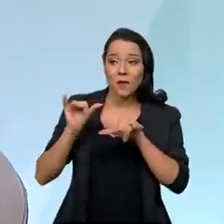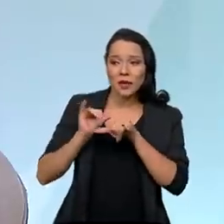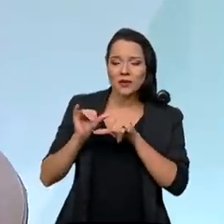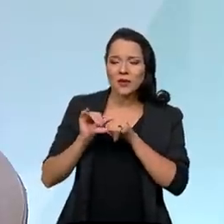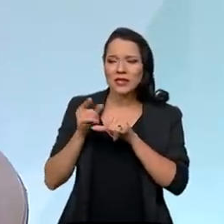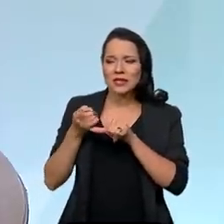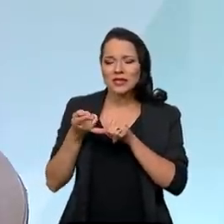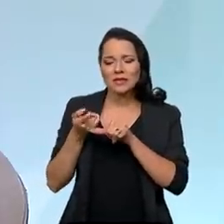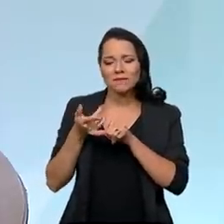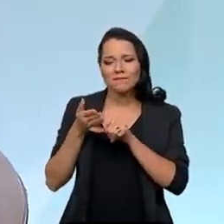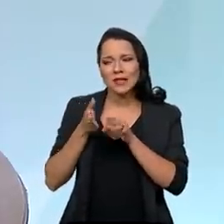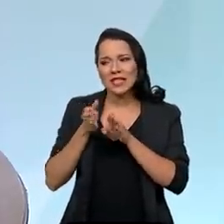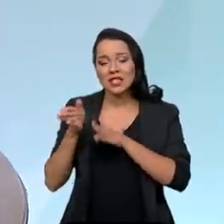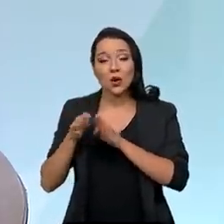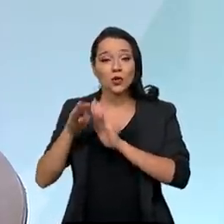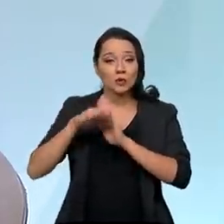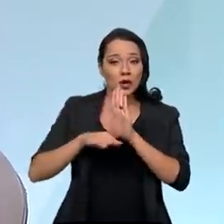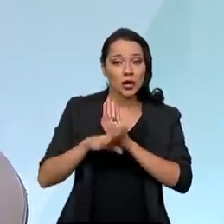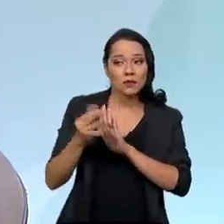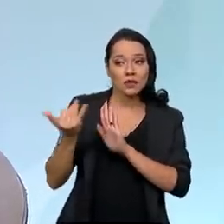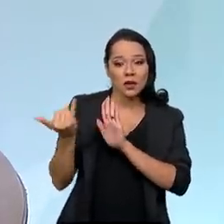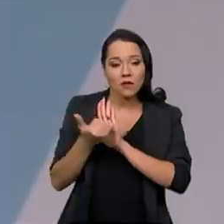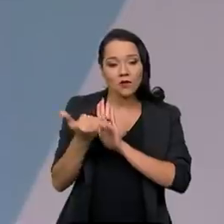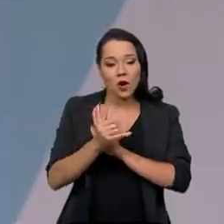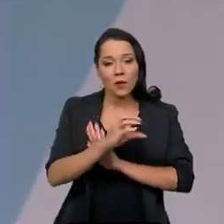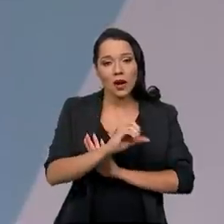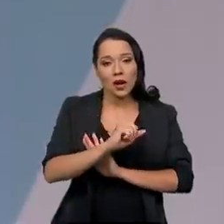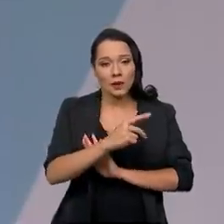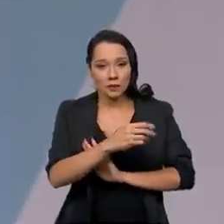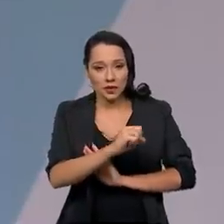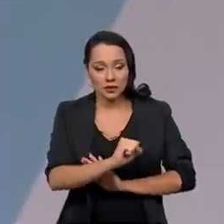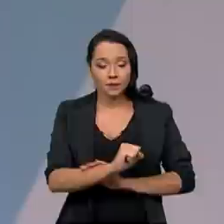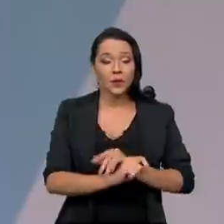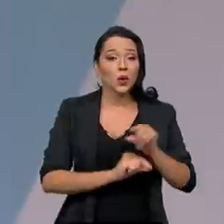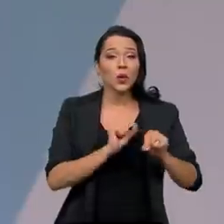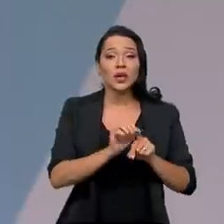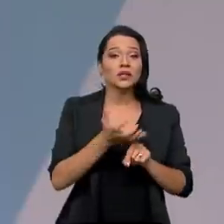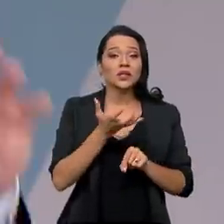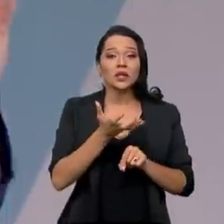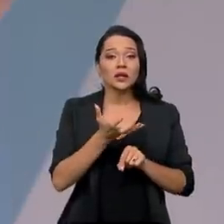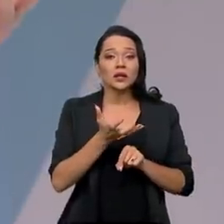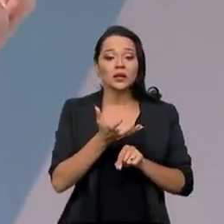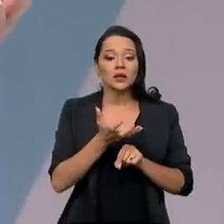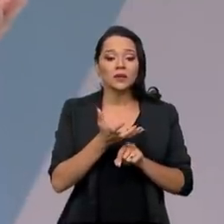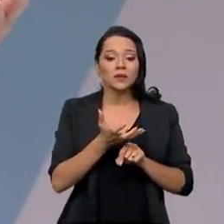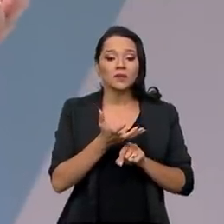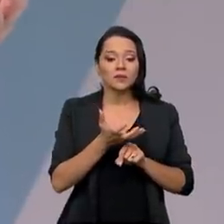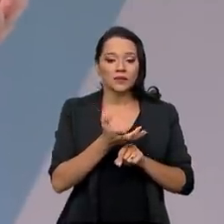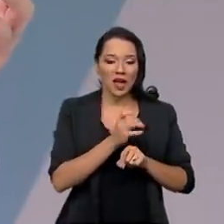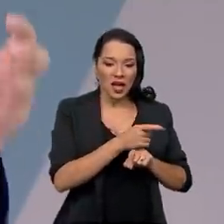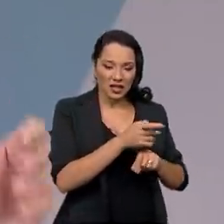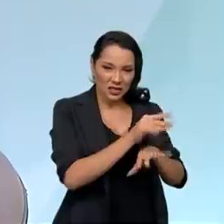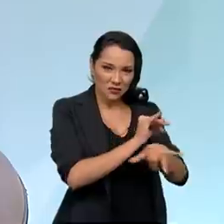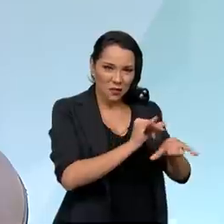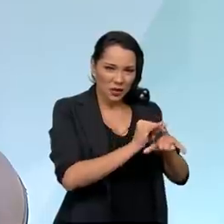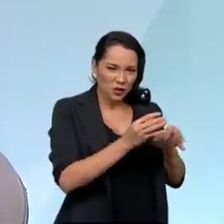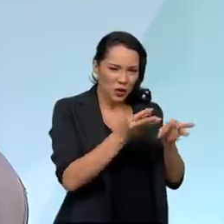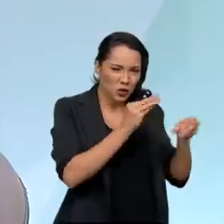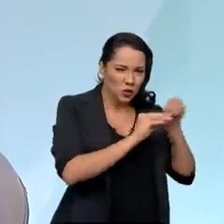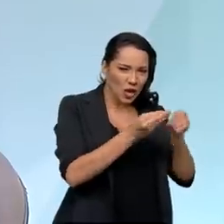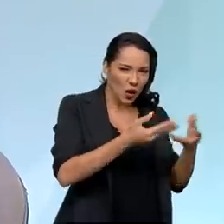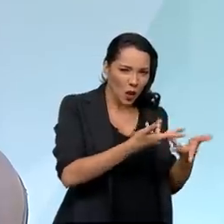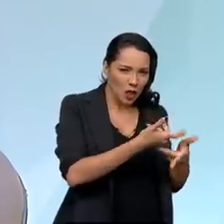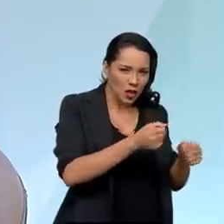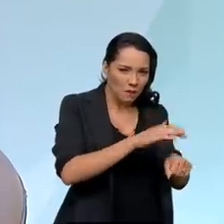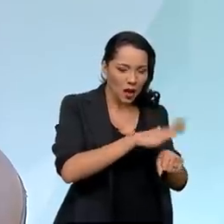indiretos. Os programas informam a CAPES. O que nós gostaríamos de alcançar... É qualificar esses dados? Veja